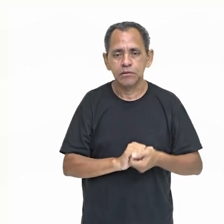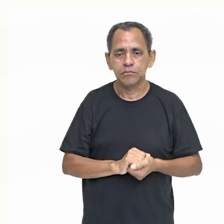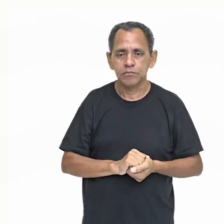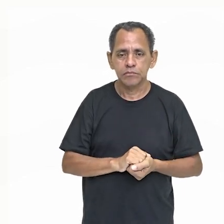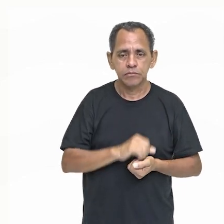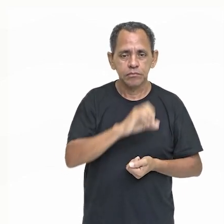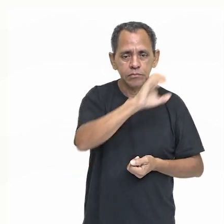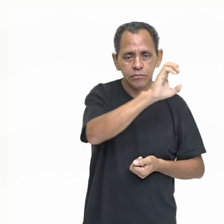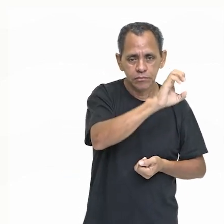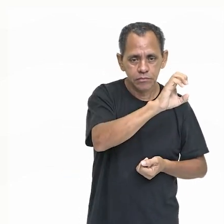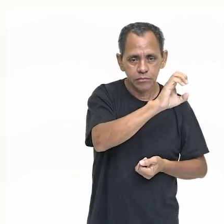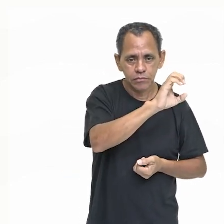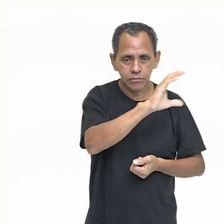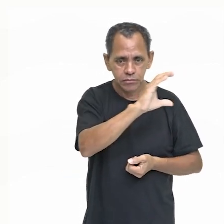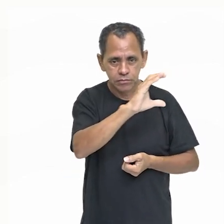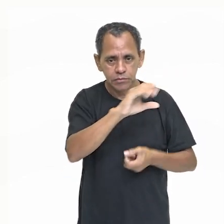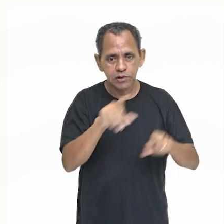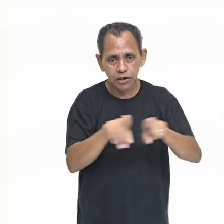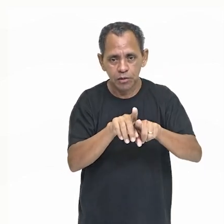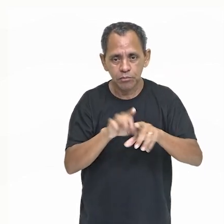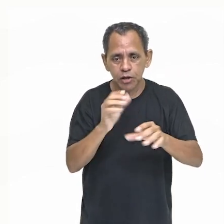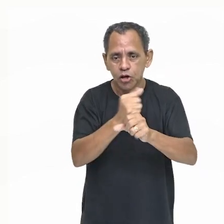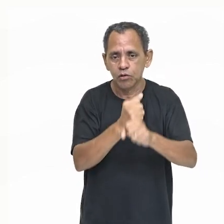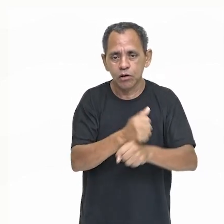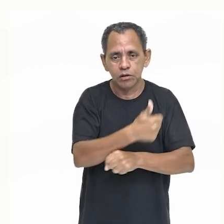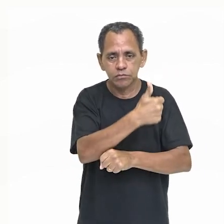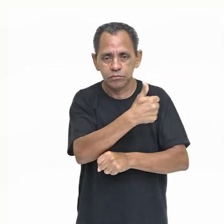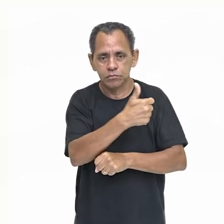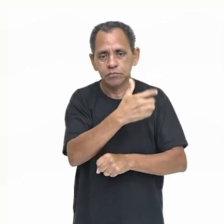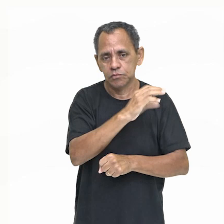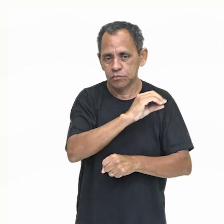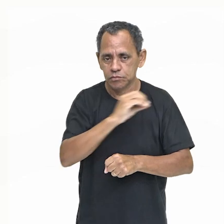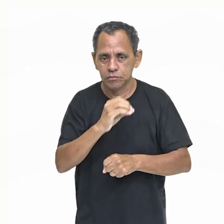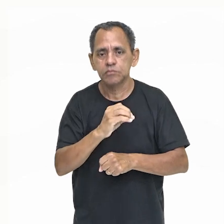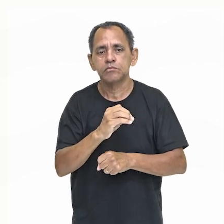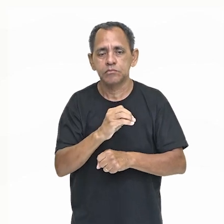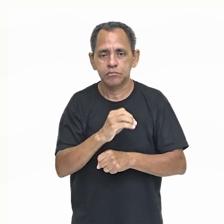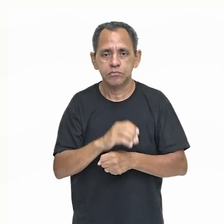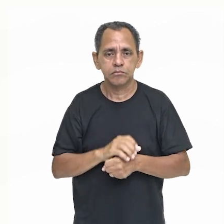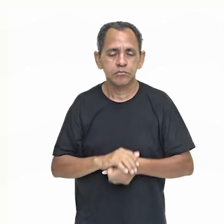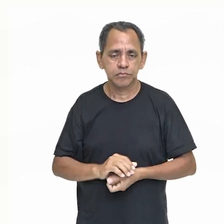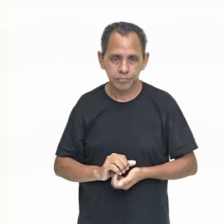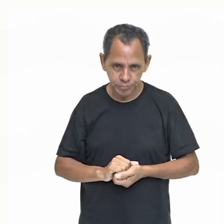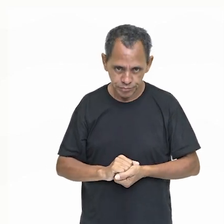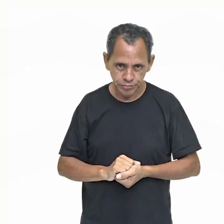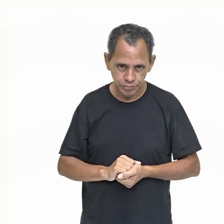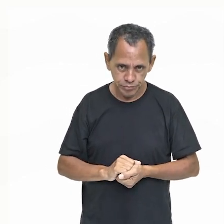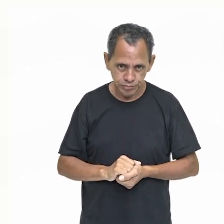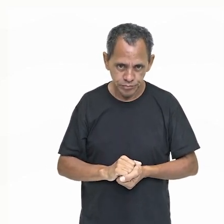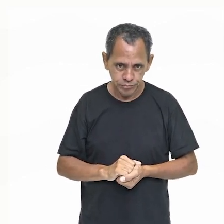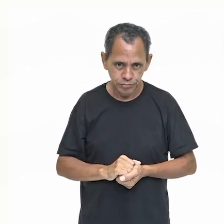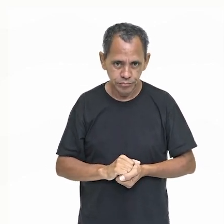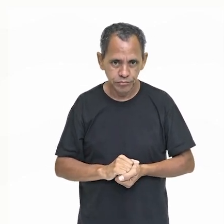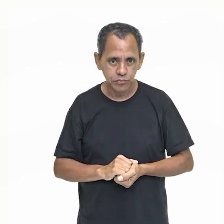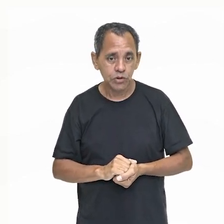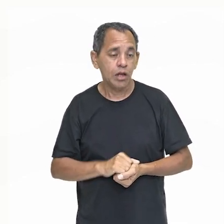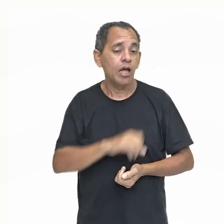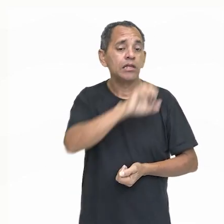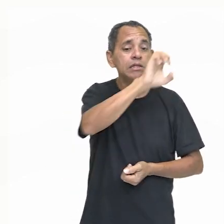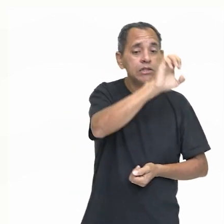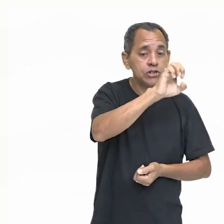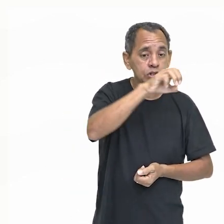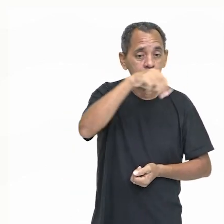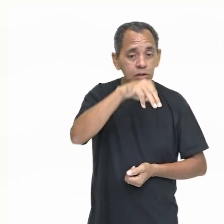energia potencial também foi calculada como 100 então a energia mecânica desse sistema certo é uma energia